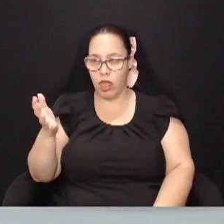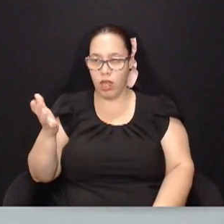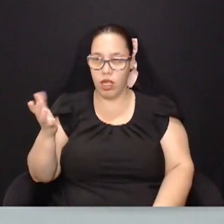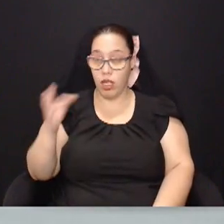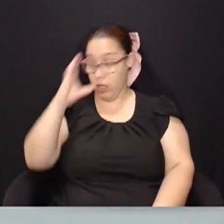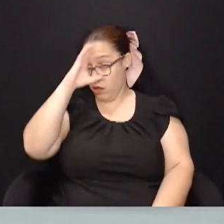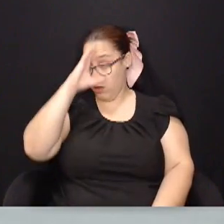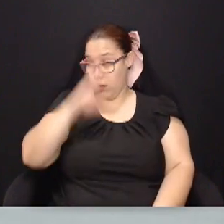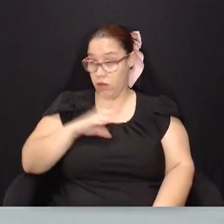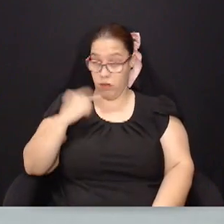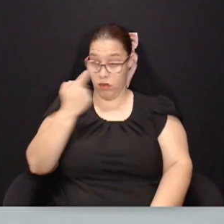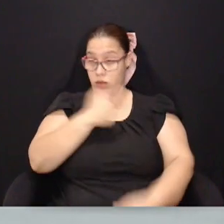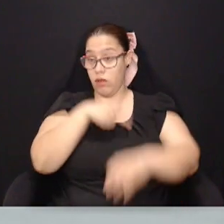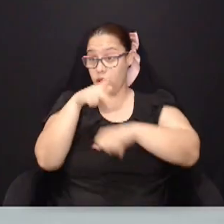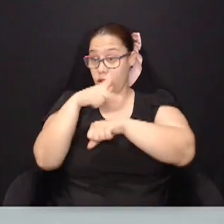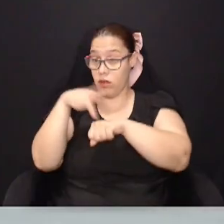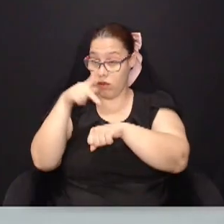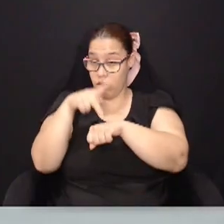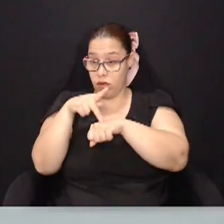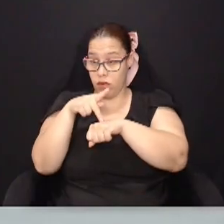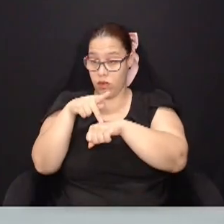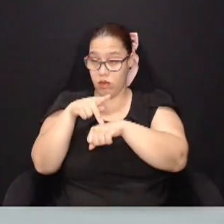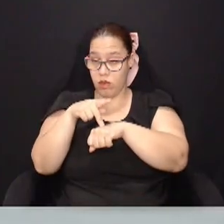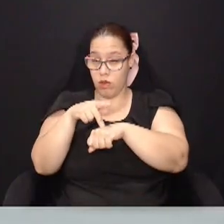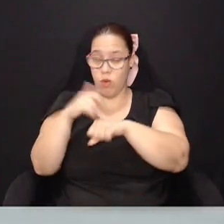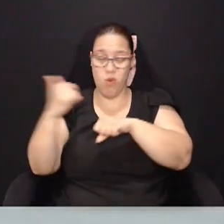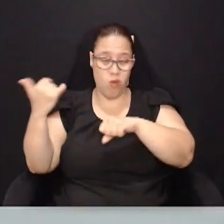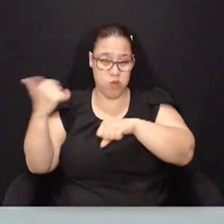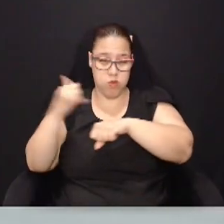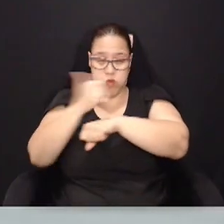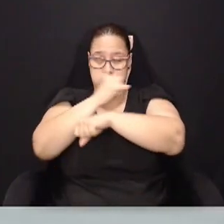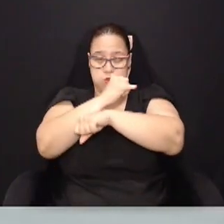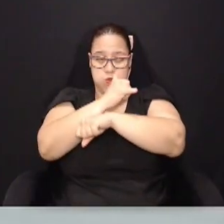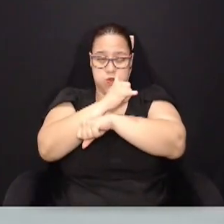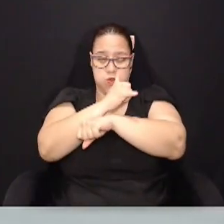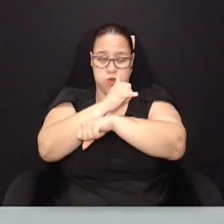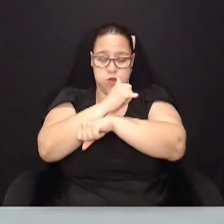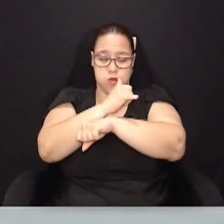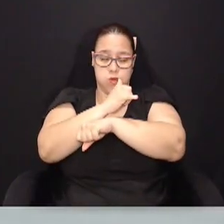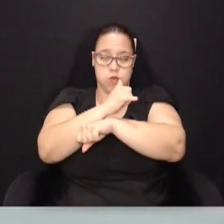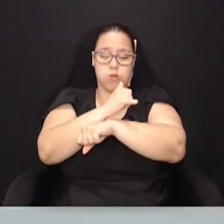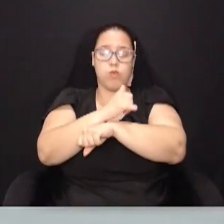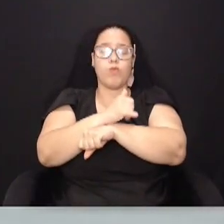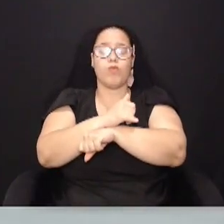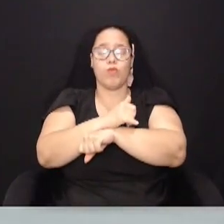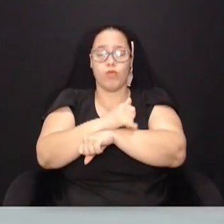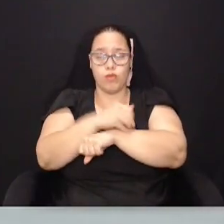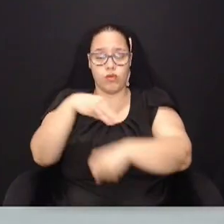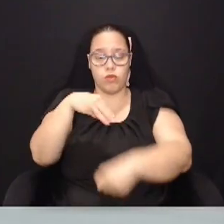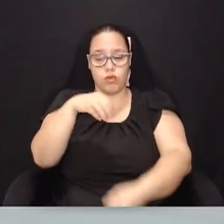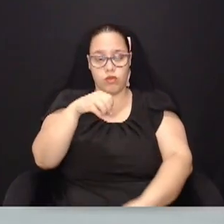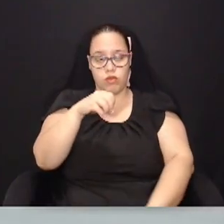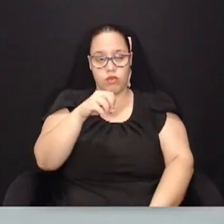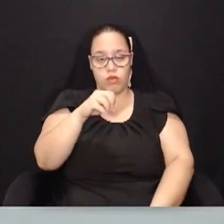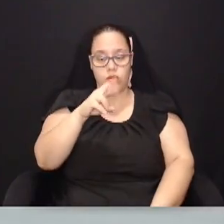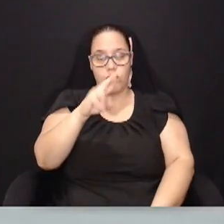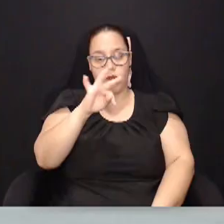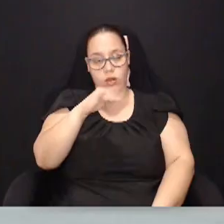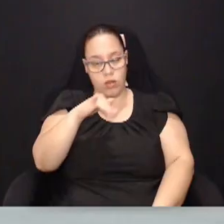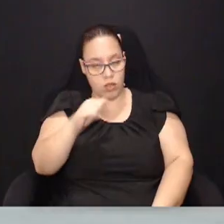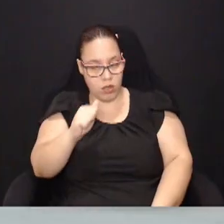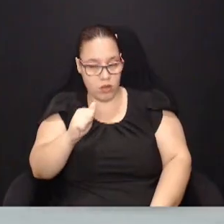nosso país com sobrepeso, com obesidade mórbida, enfim, são